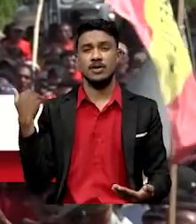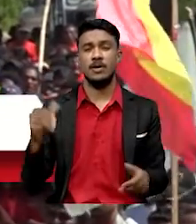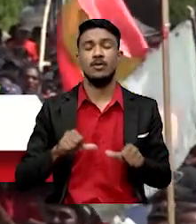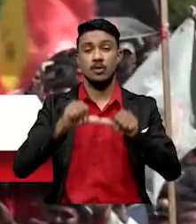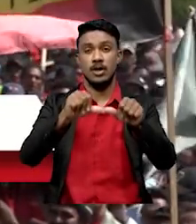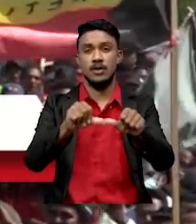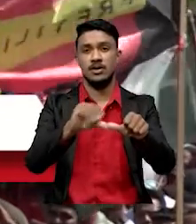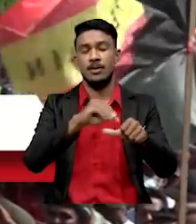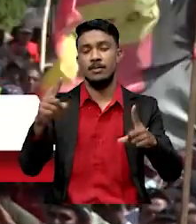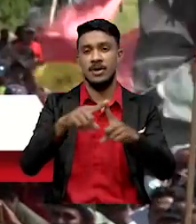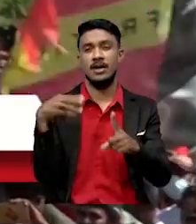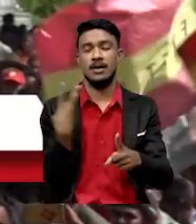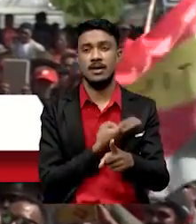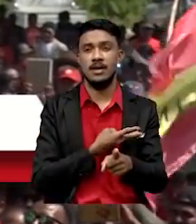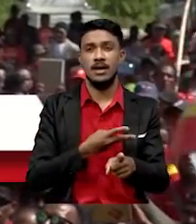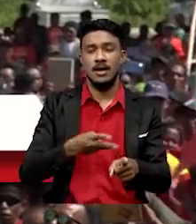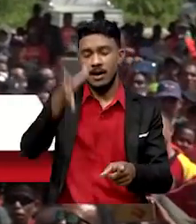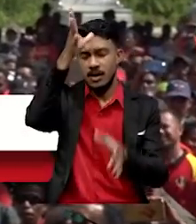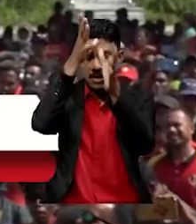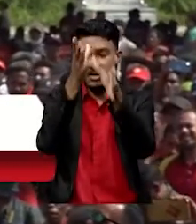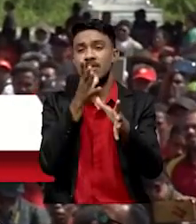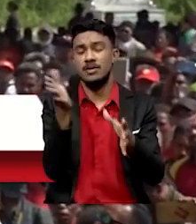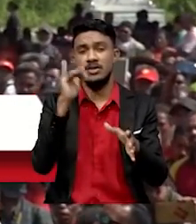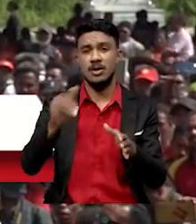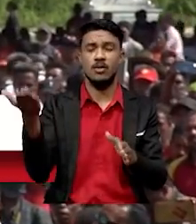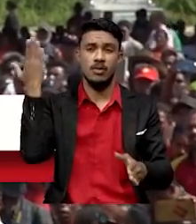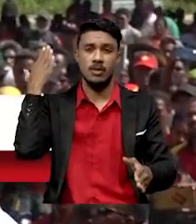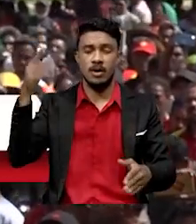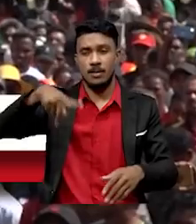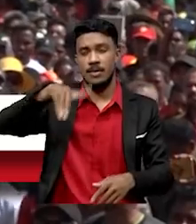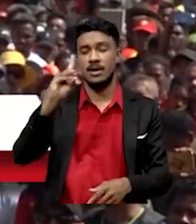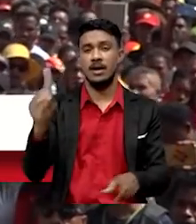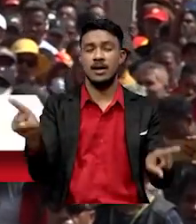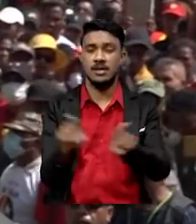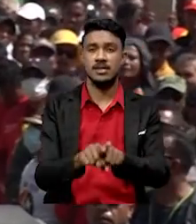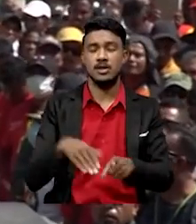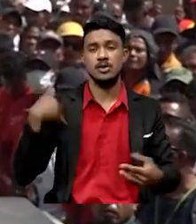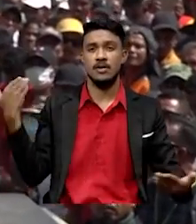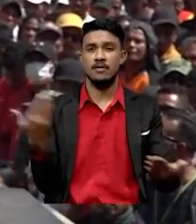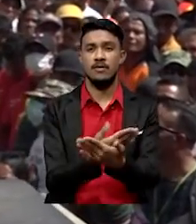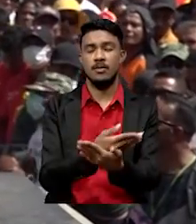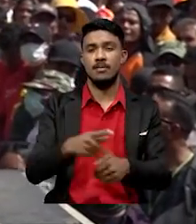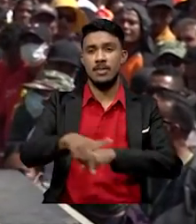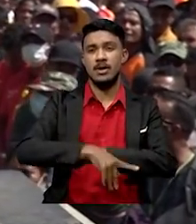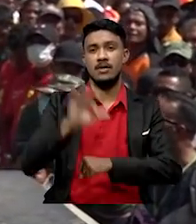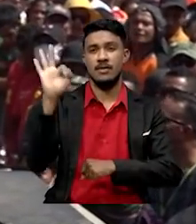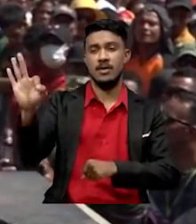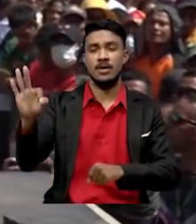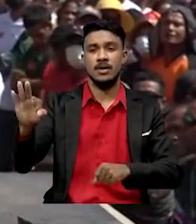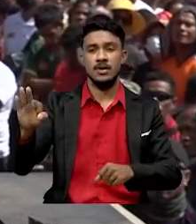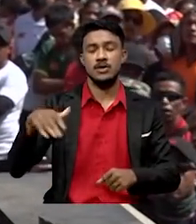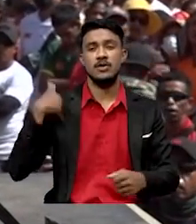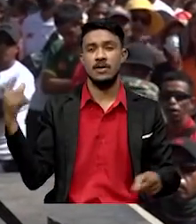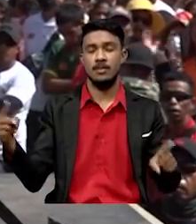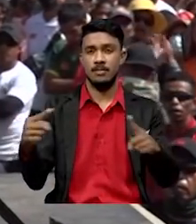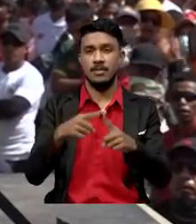continuação, vai ter nema Sira, herói Sira, mas pede, pede uma geração, catilinha, geração, mas ele tem a, tamba né,